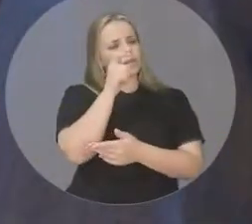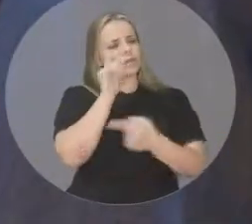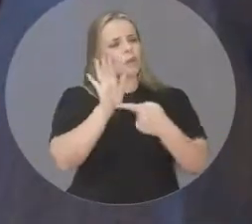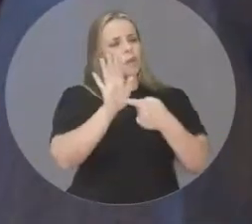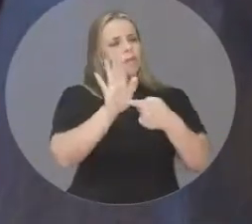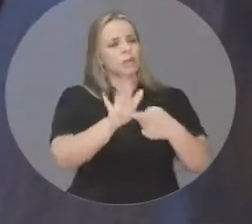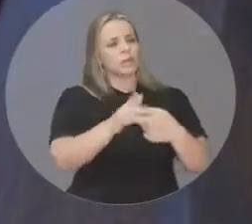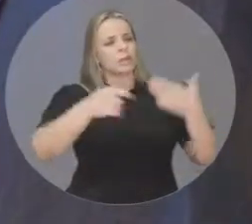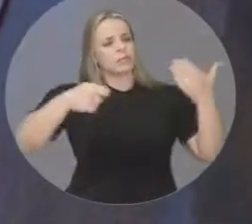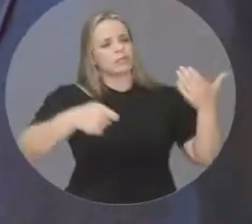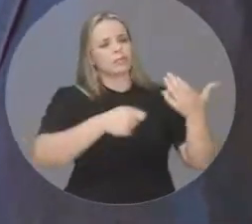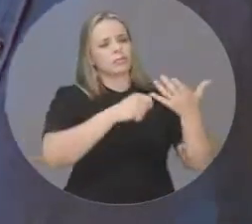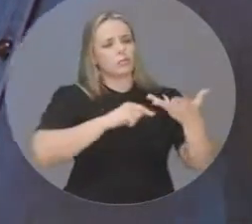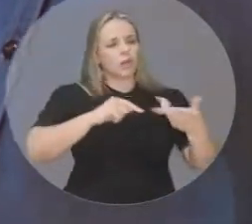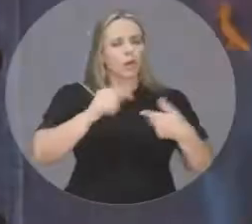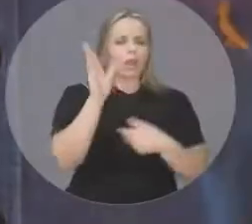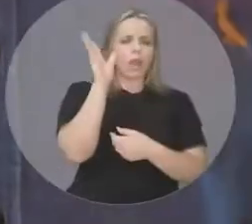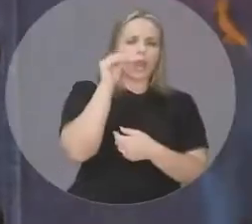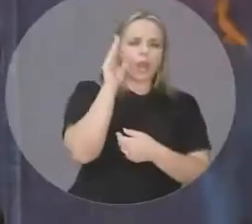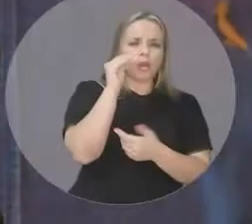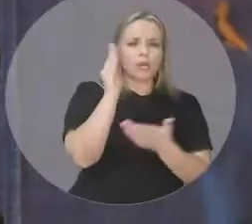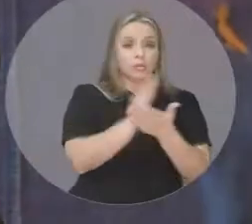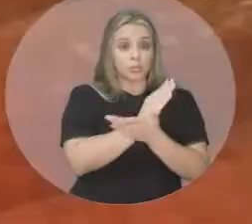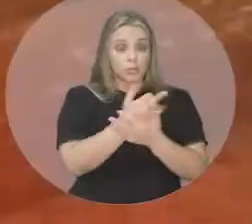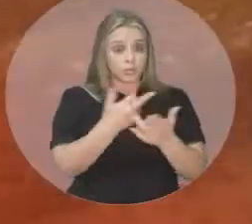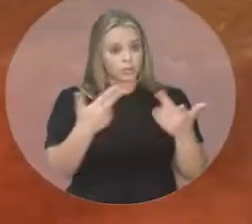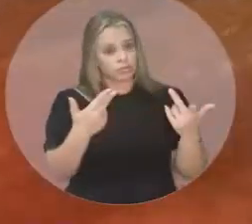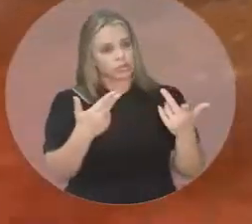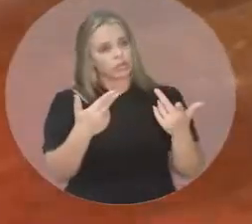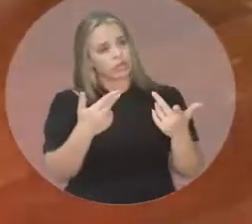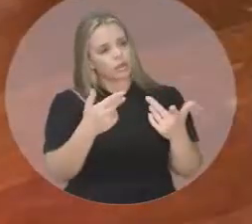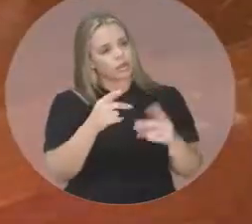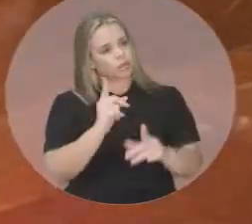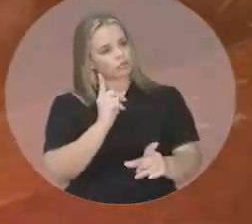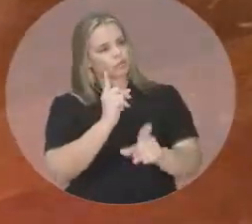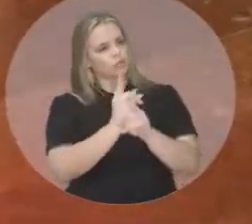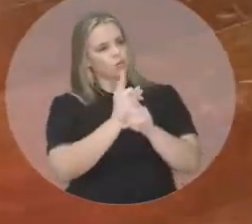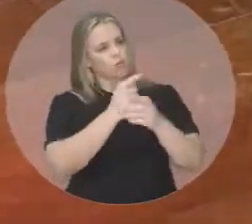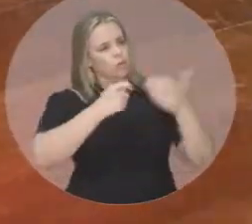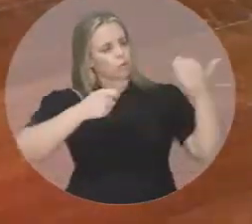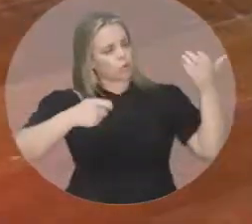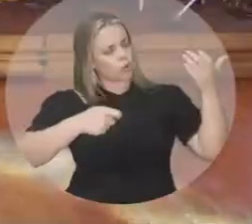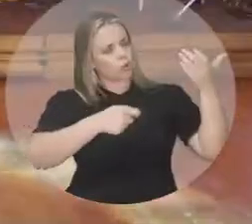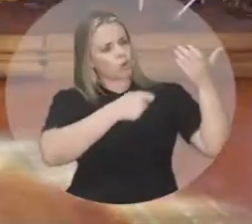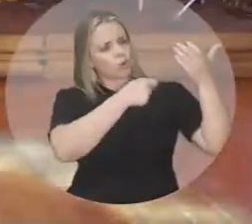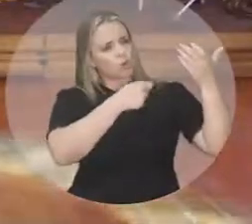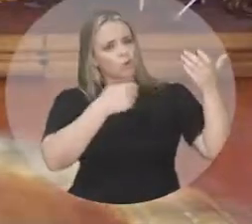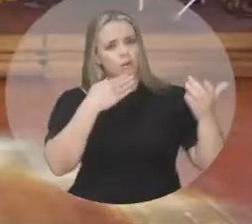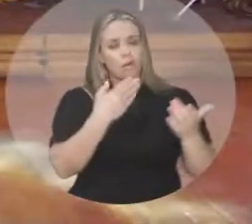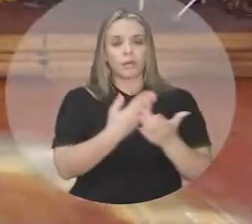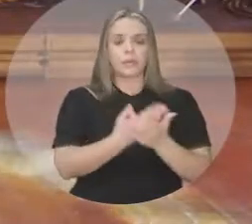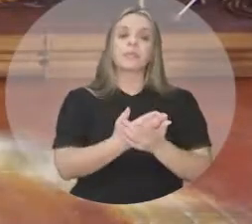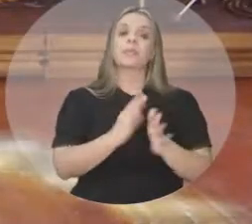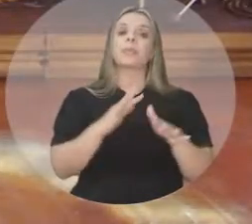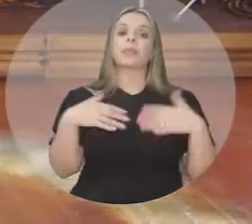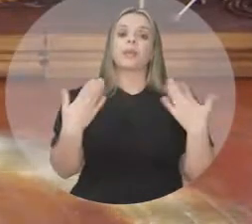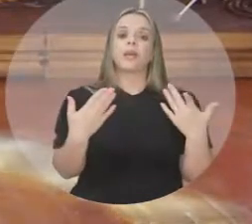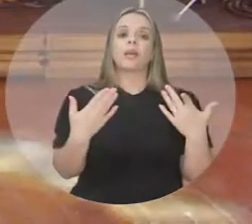pessoas tocando, mas a gente quer uma espacialidade maior, assim. A gente tem muito delay aqui pra ter essa coisa